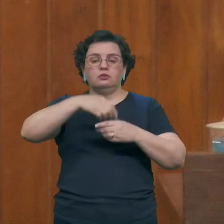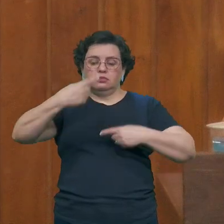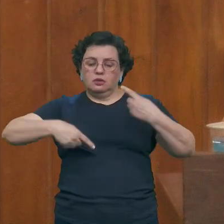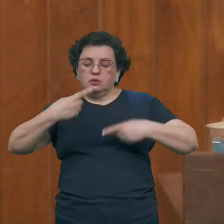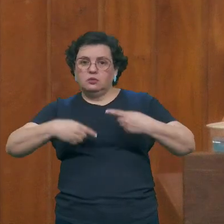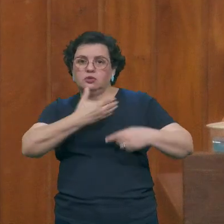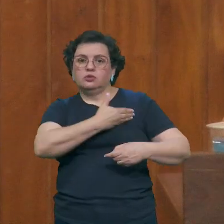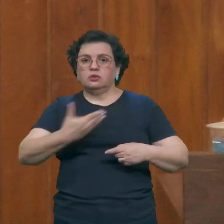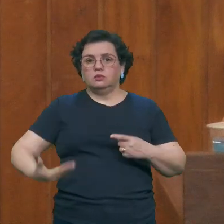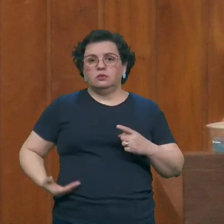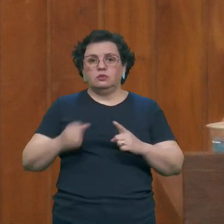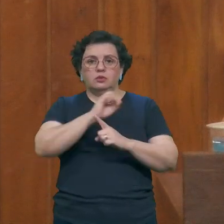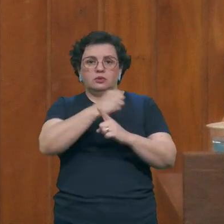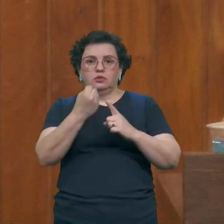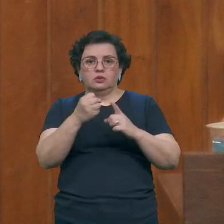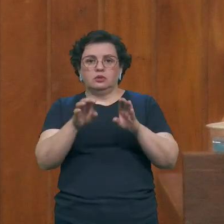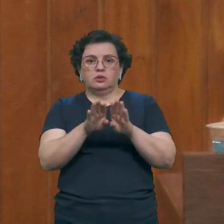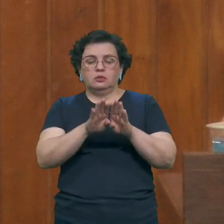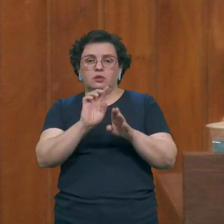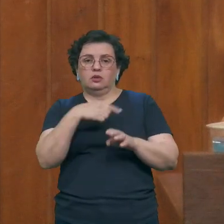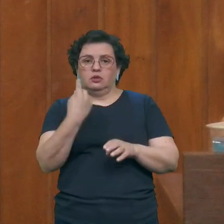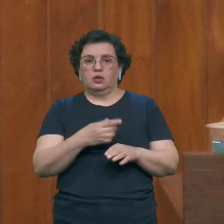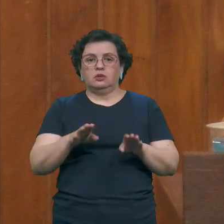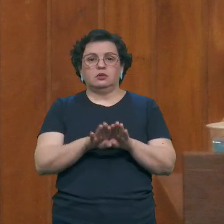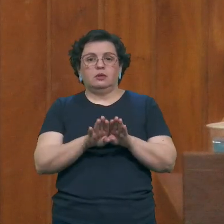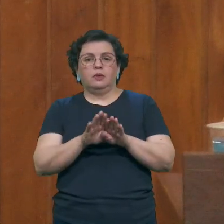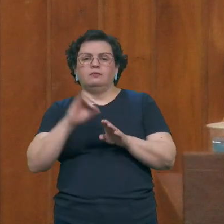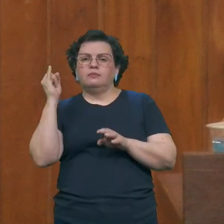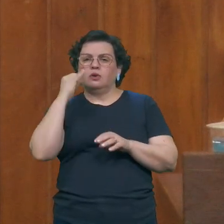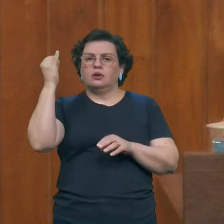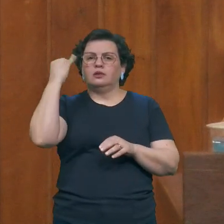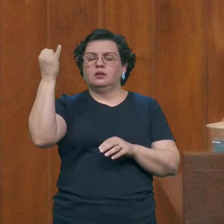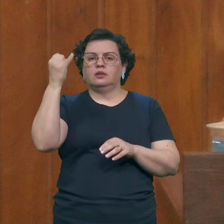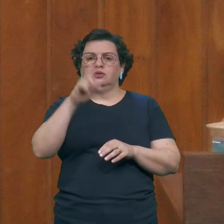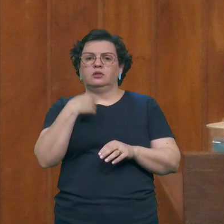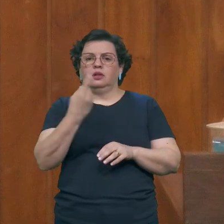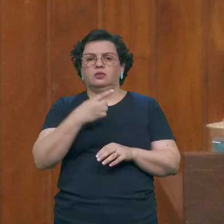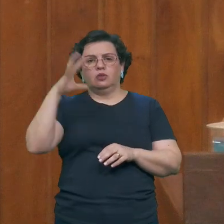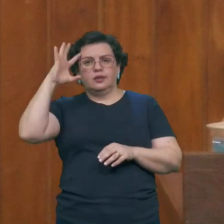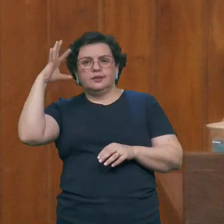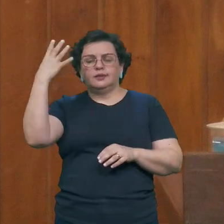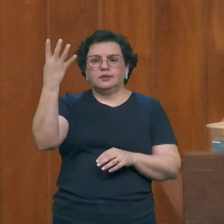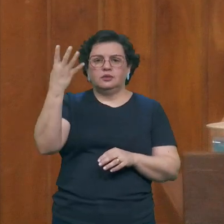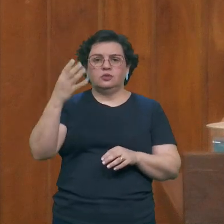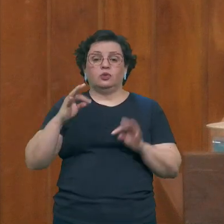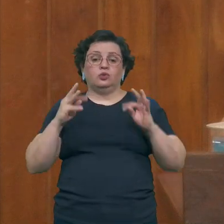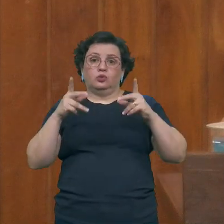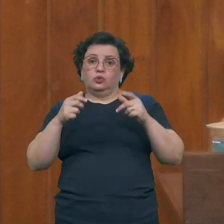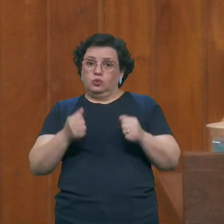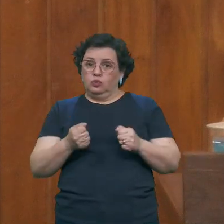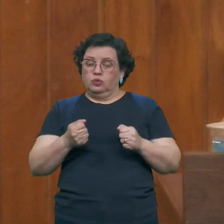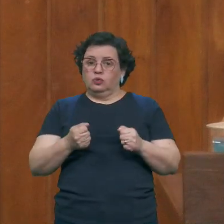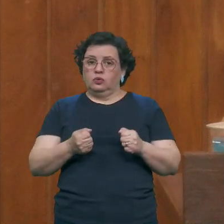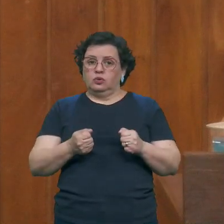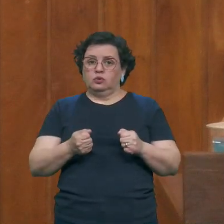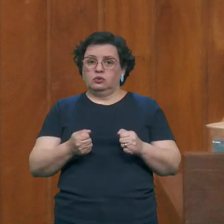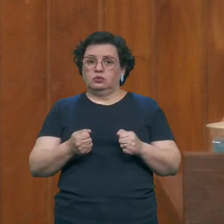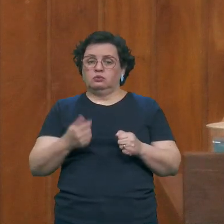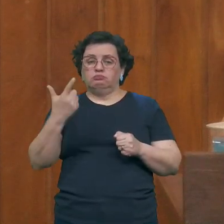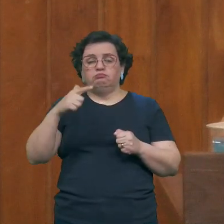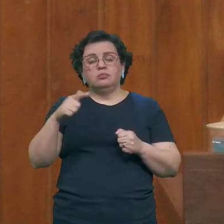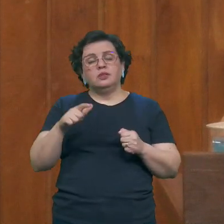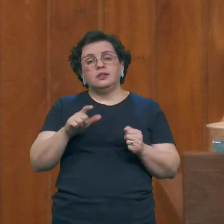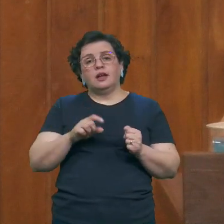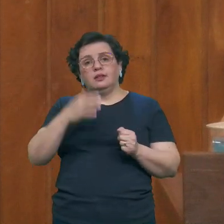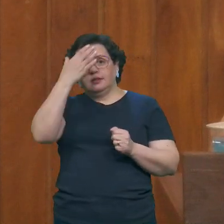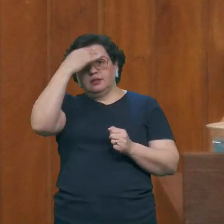sociais. Fomos tendo prioridade em sobre nossas decisões. Tudo isso sem deixar a nossa família